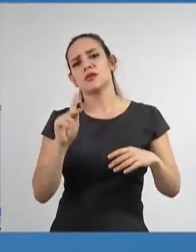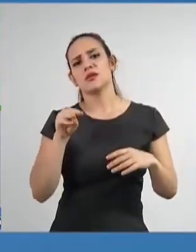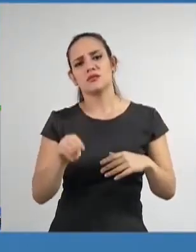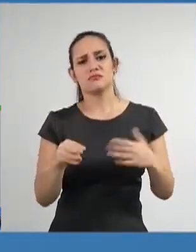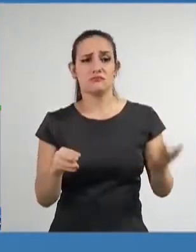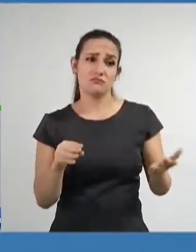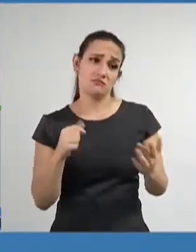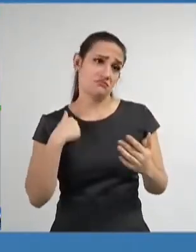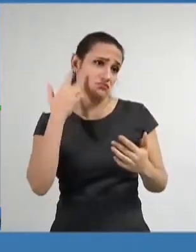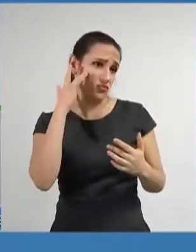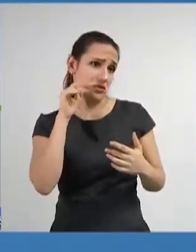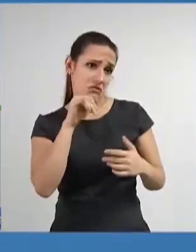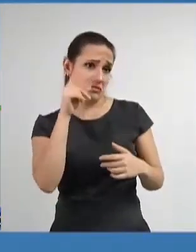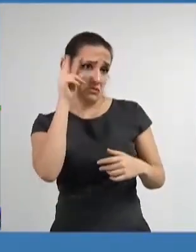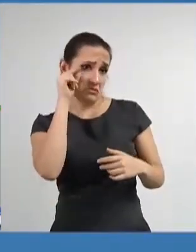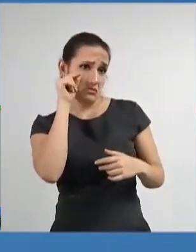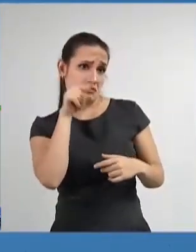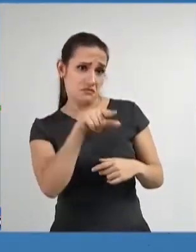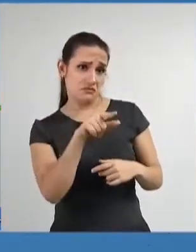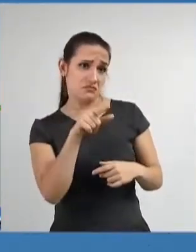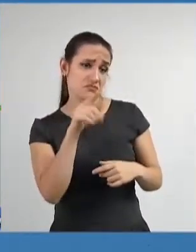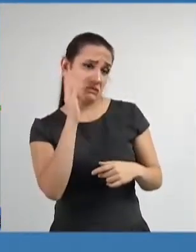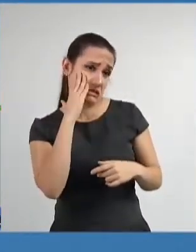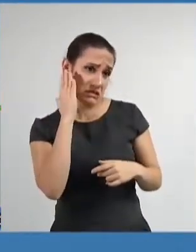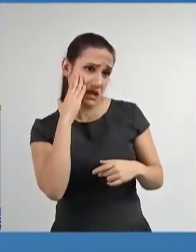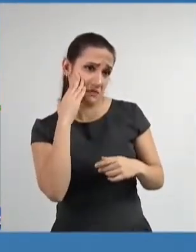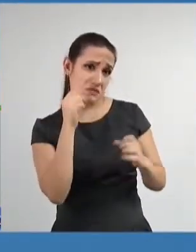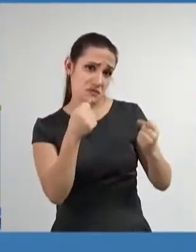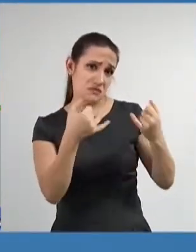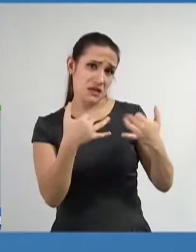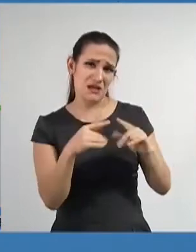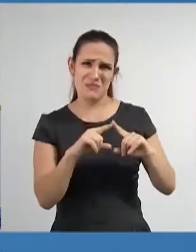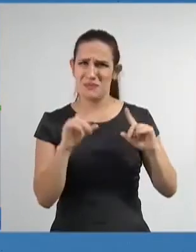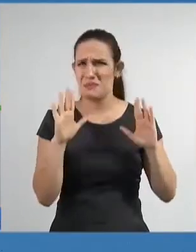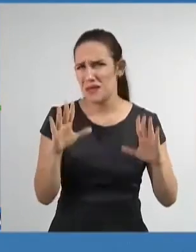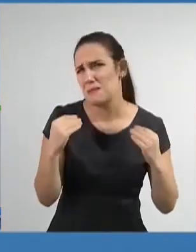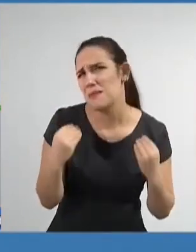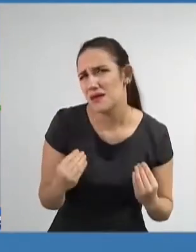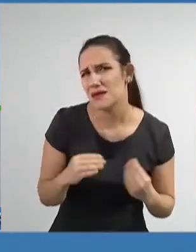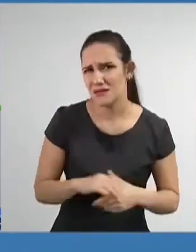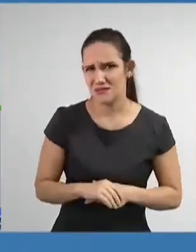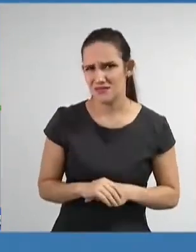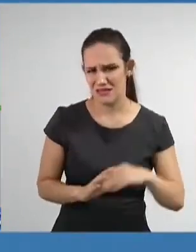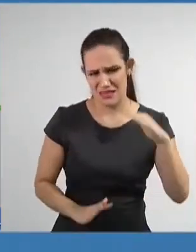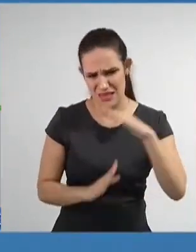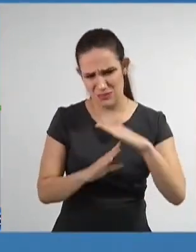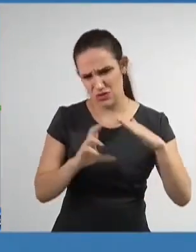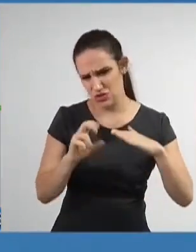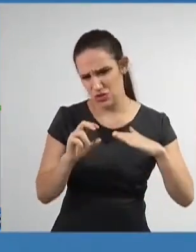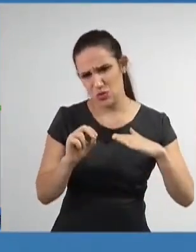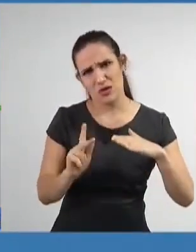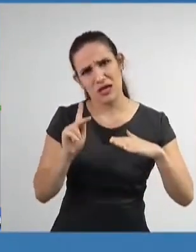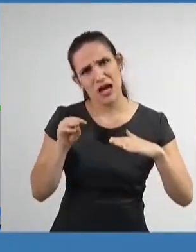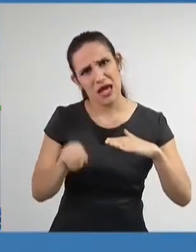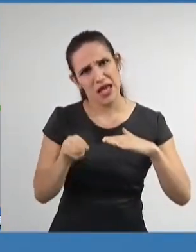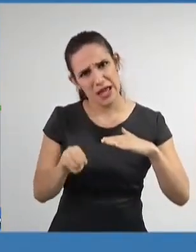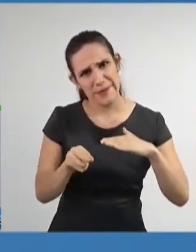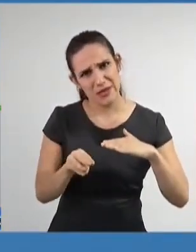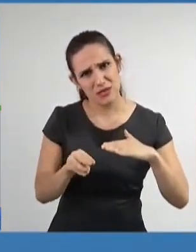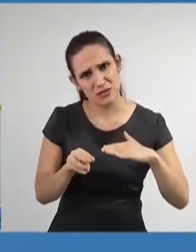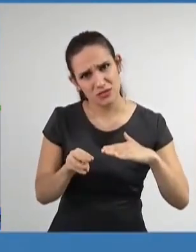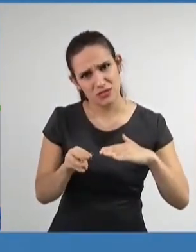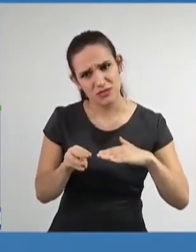que foi diretor-presidente do Detran, pode até nos convencer, mas eu acredito que 50 por hora, saída para Três